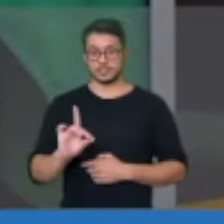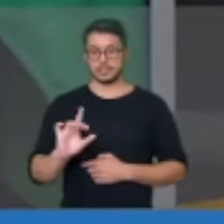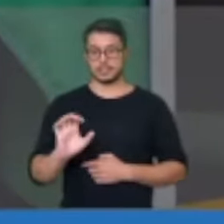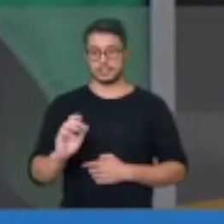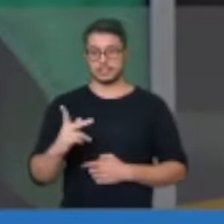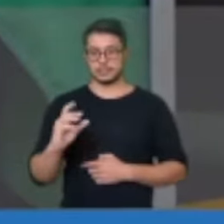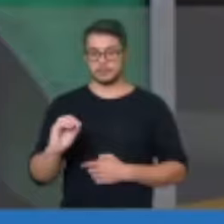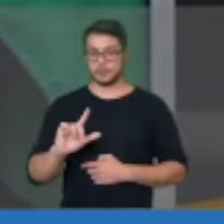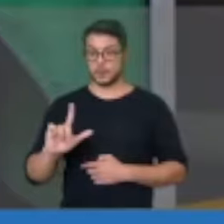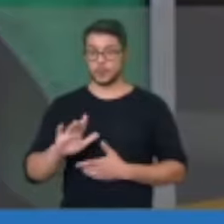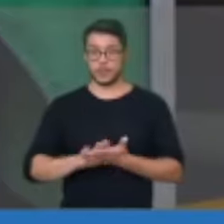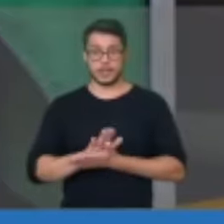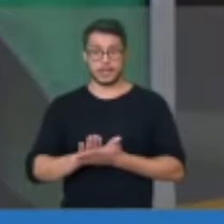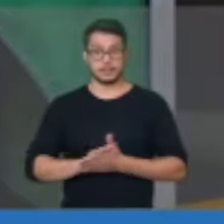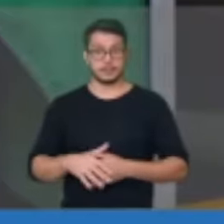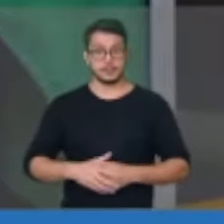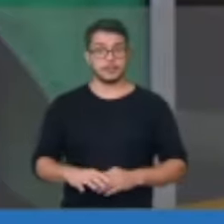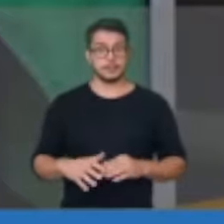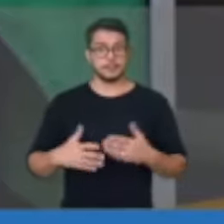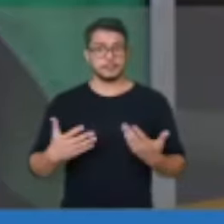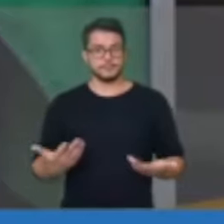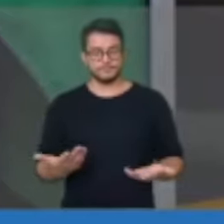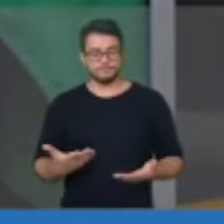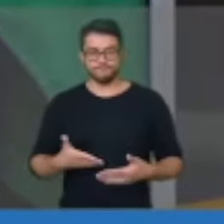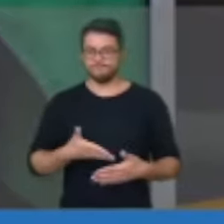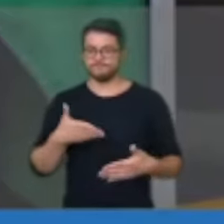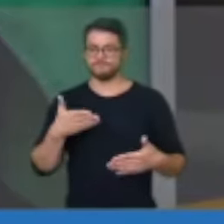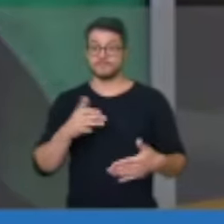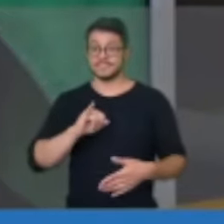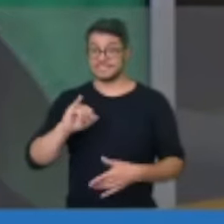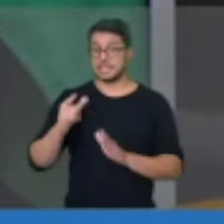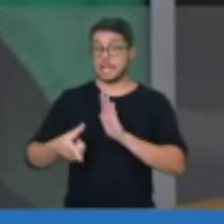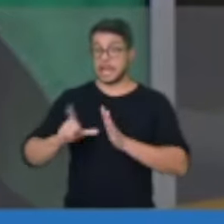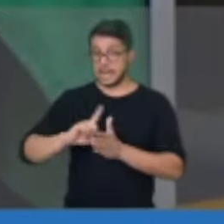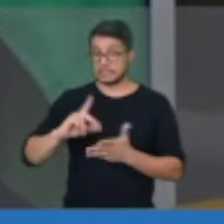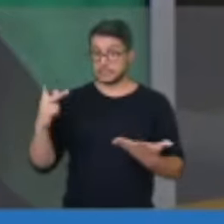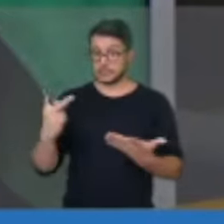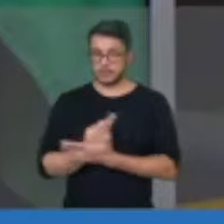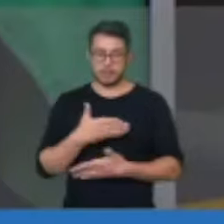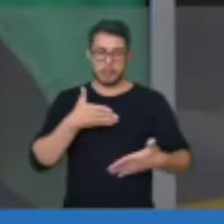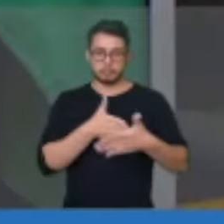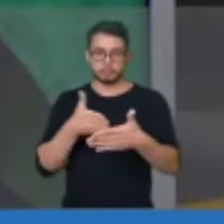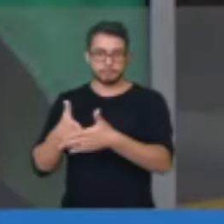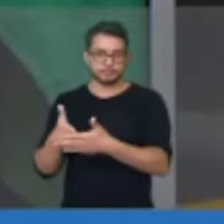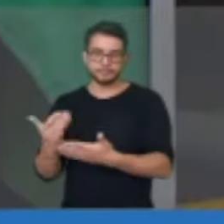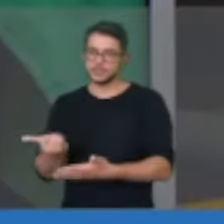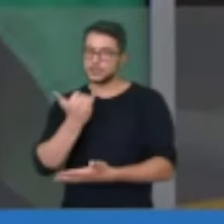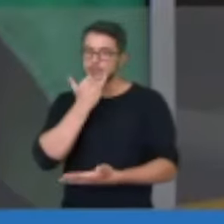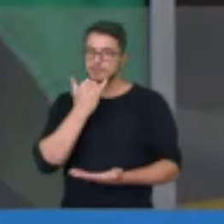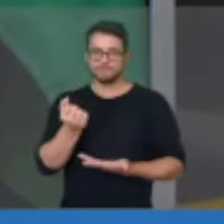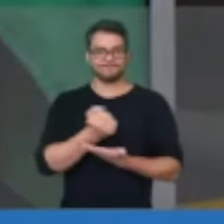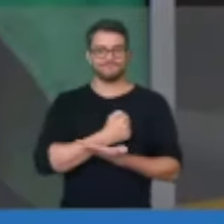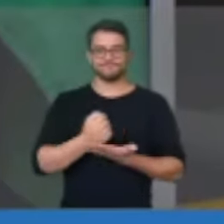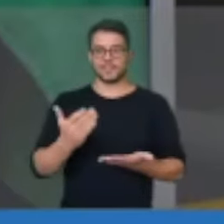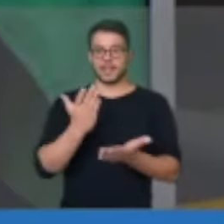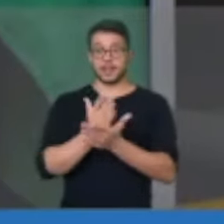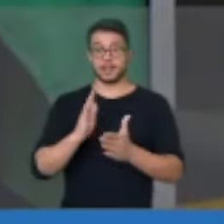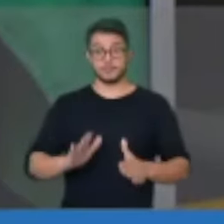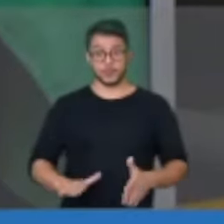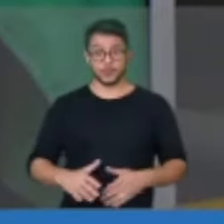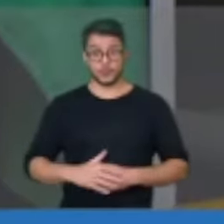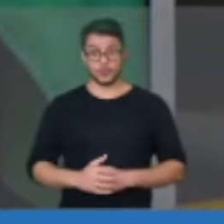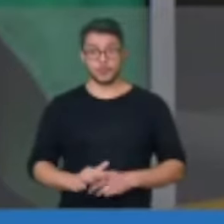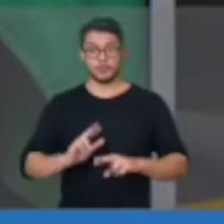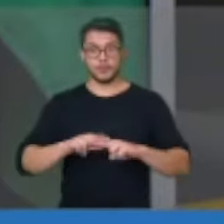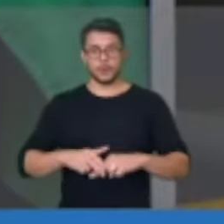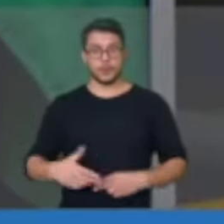ser ultrapassado para que todos dessa casa pudessem acordar para o que está acontecendo, o limite chegou. Chegou na hora que eles apontaram uma